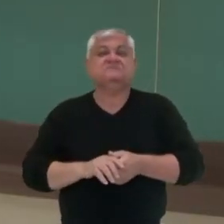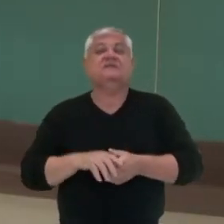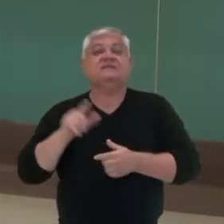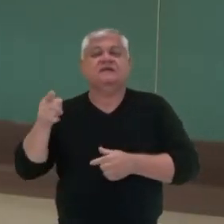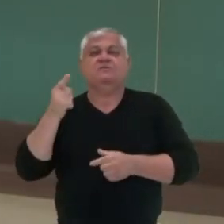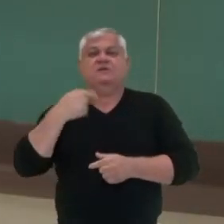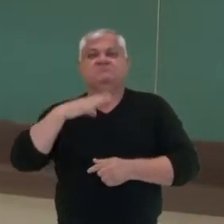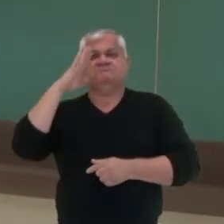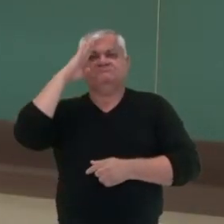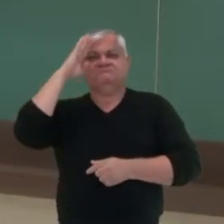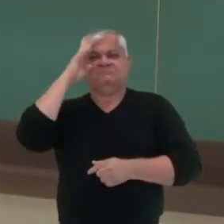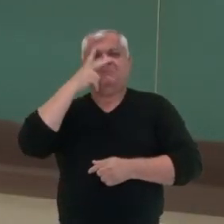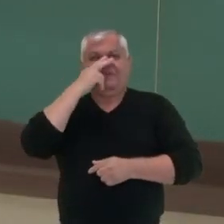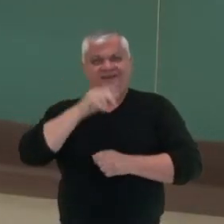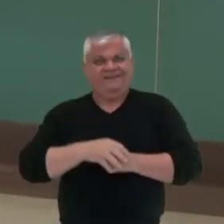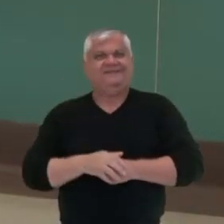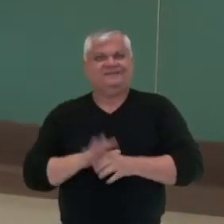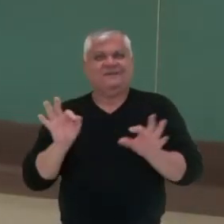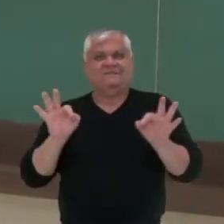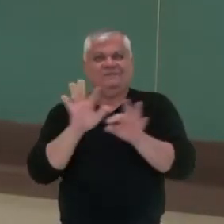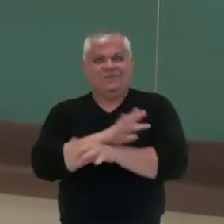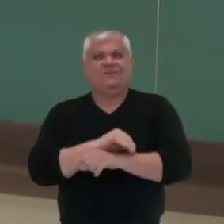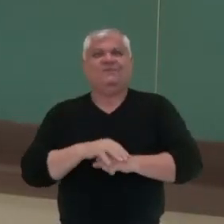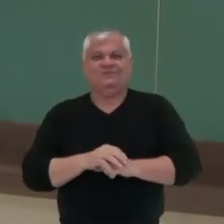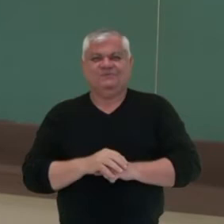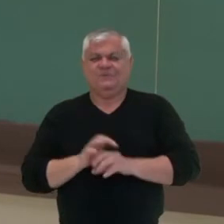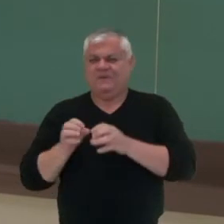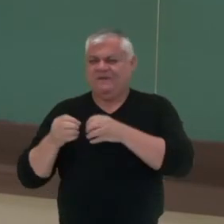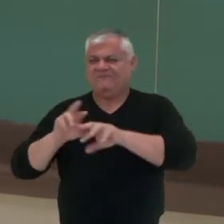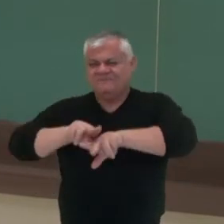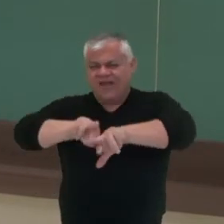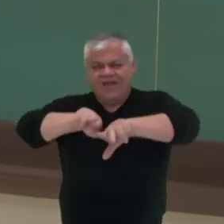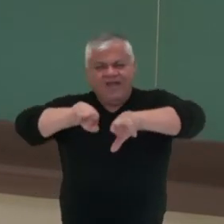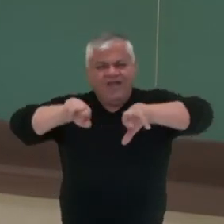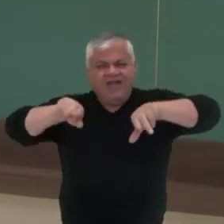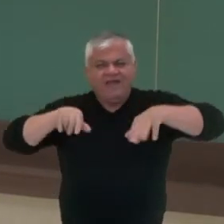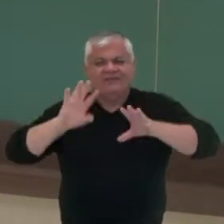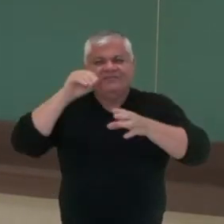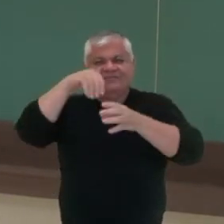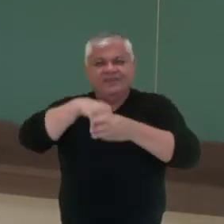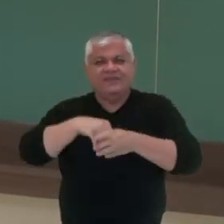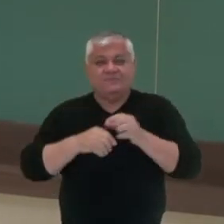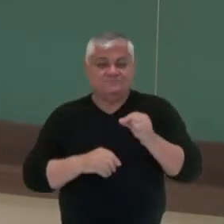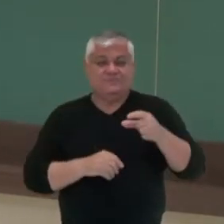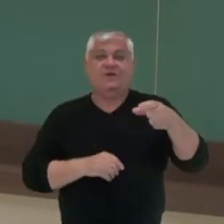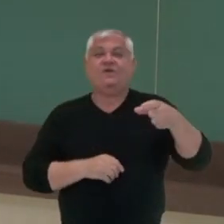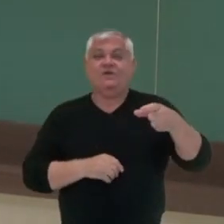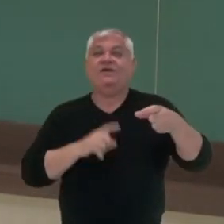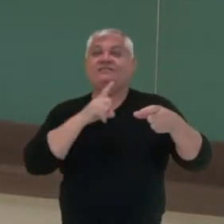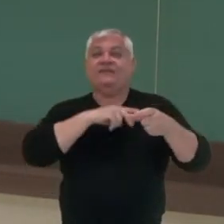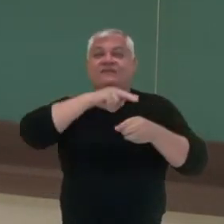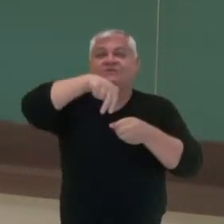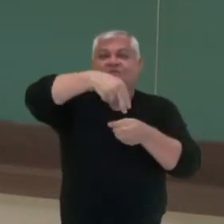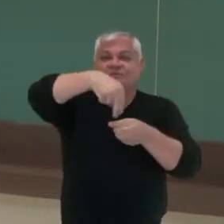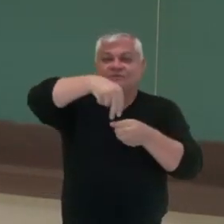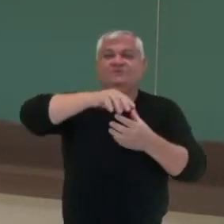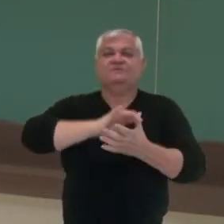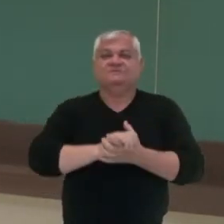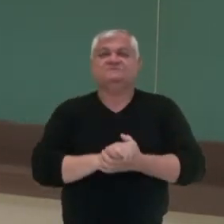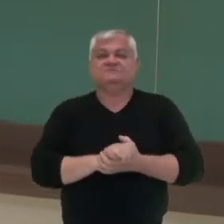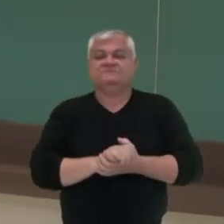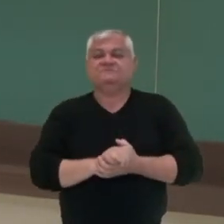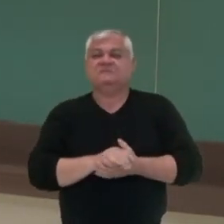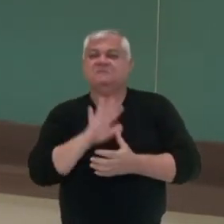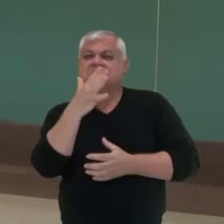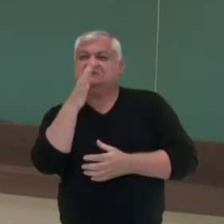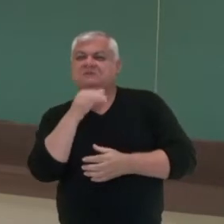Ele é bem maior, né, do que as hemácias, porque elas já possuem núcleo. Então, elas, em